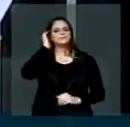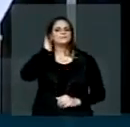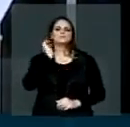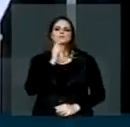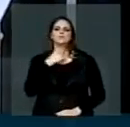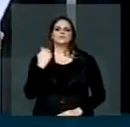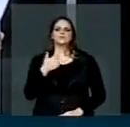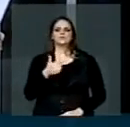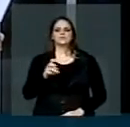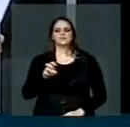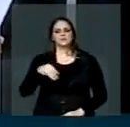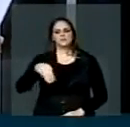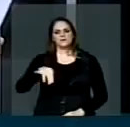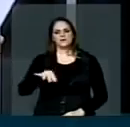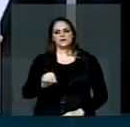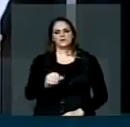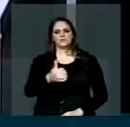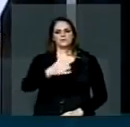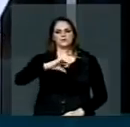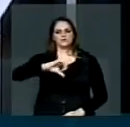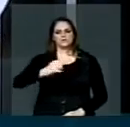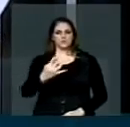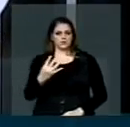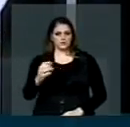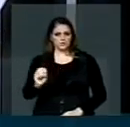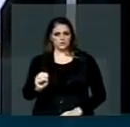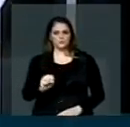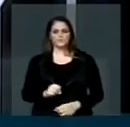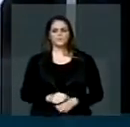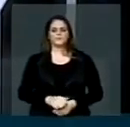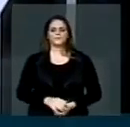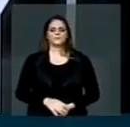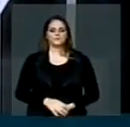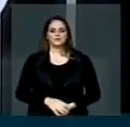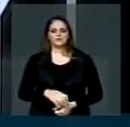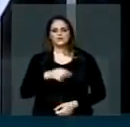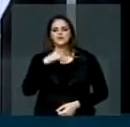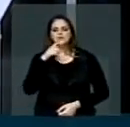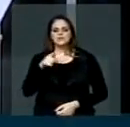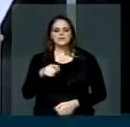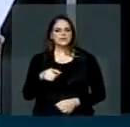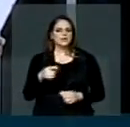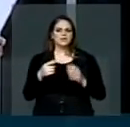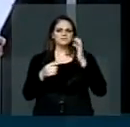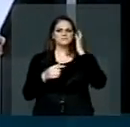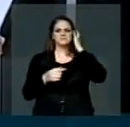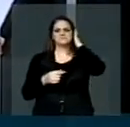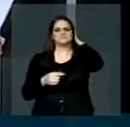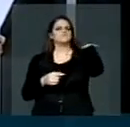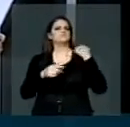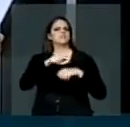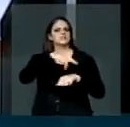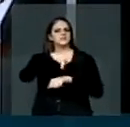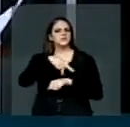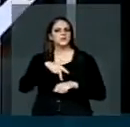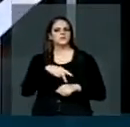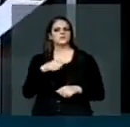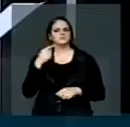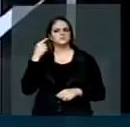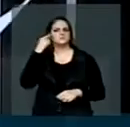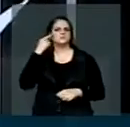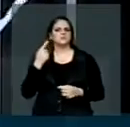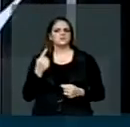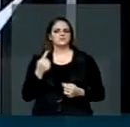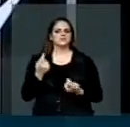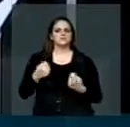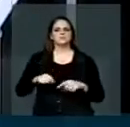falecido em 25 de maio de 1948. Nenhuma nação moderna prescinde de suas indústrias para manter o